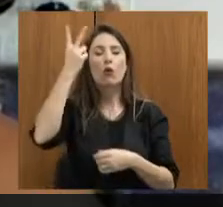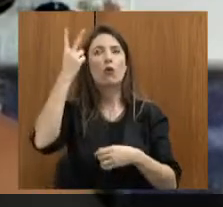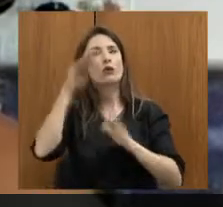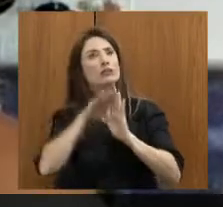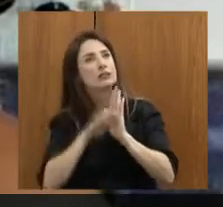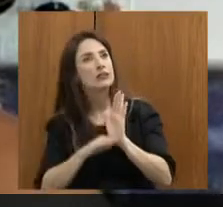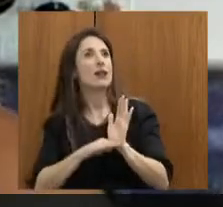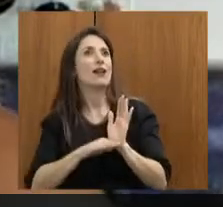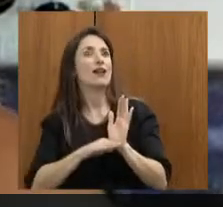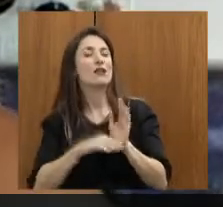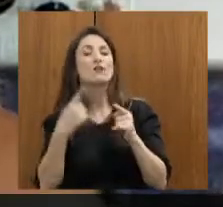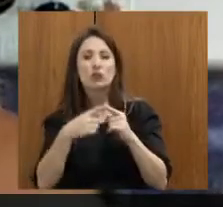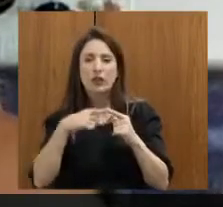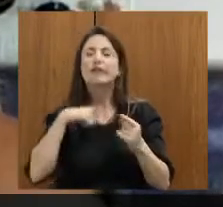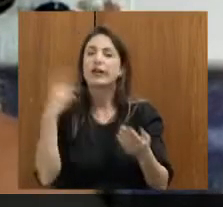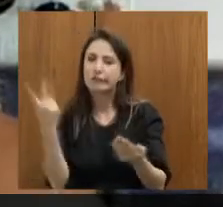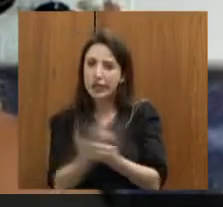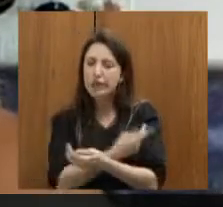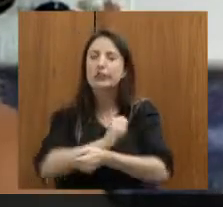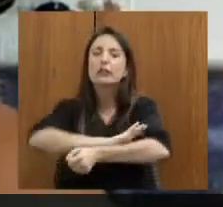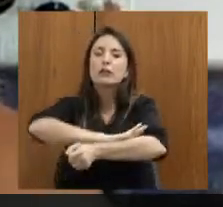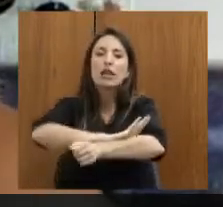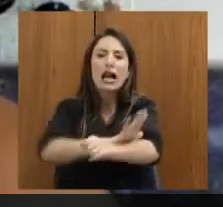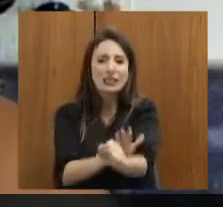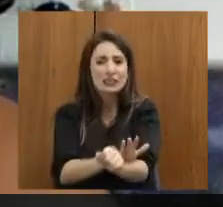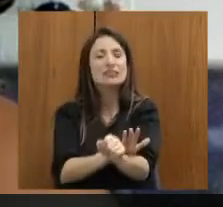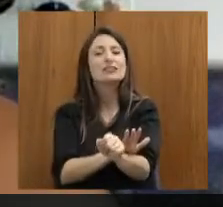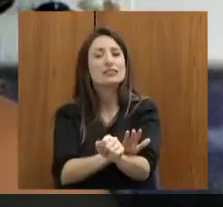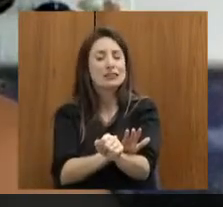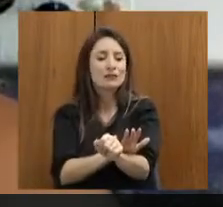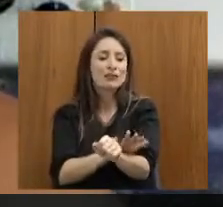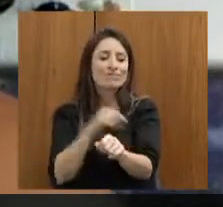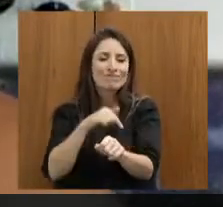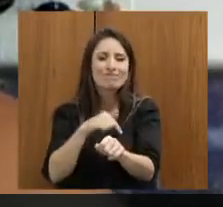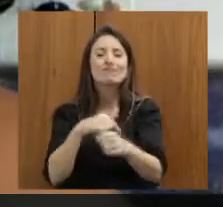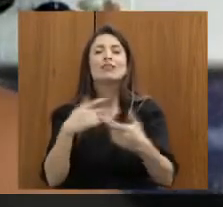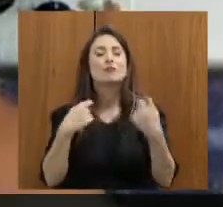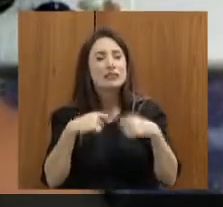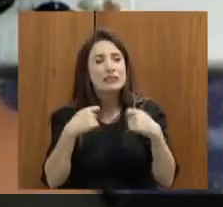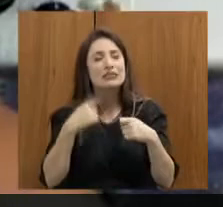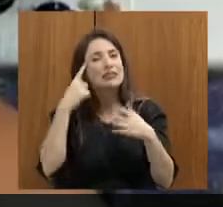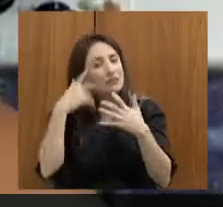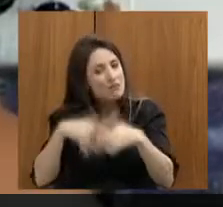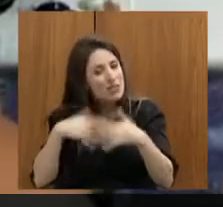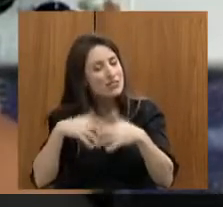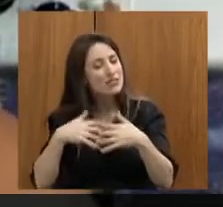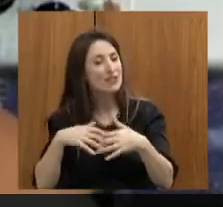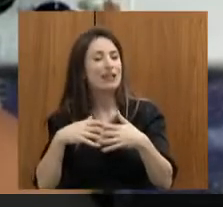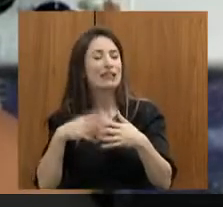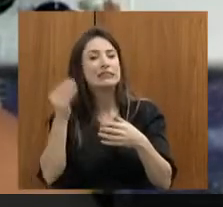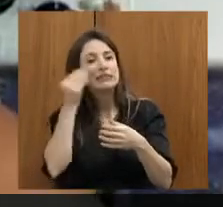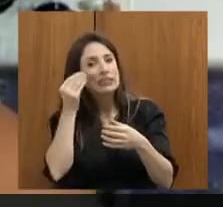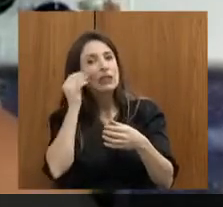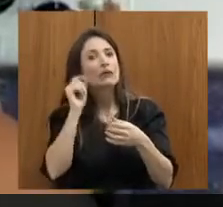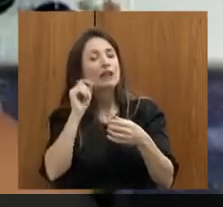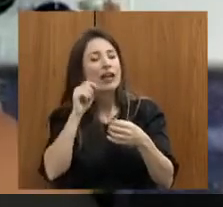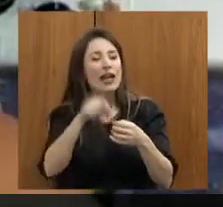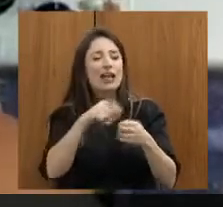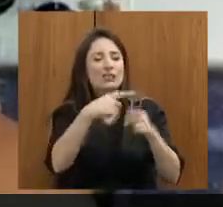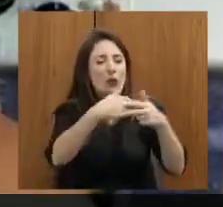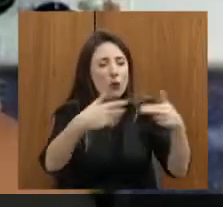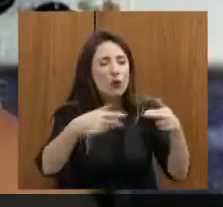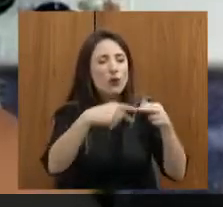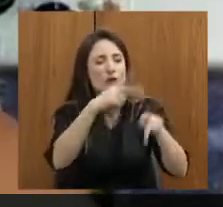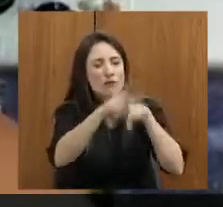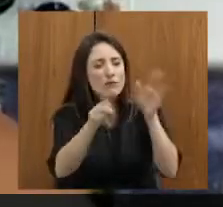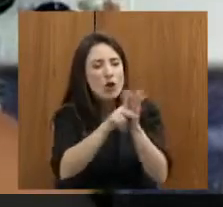tava impregnar é por isso que pega para requentar forma de patrimonializar bem que eram de povos e comunidades tradicionais de